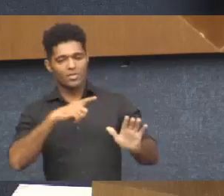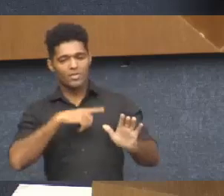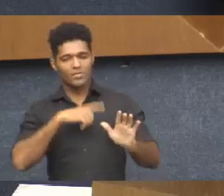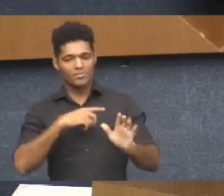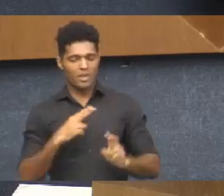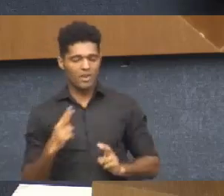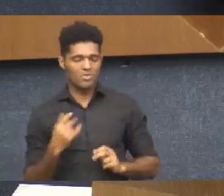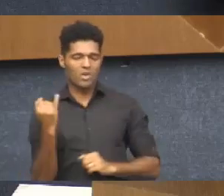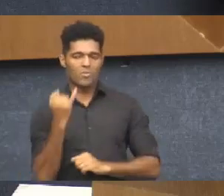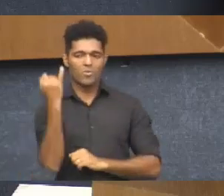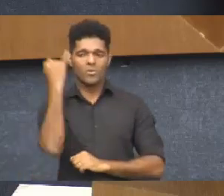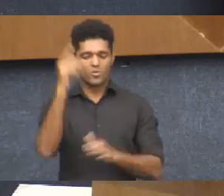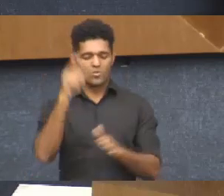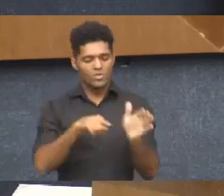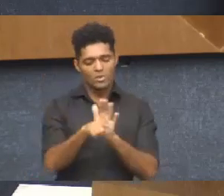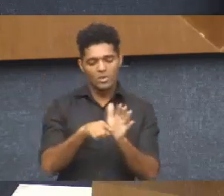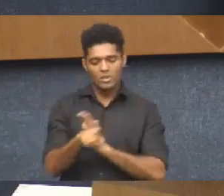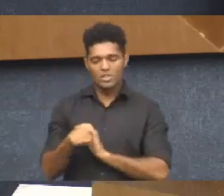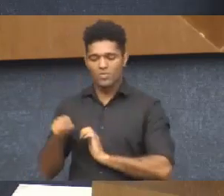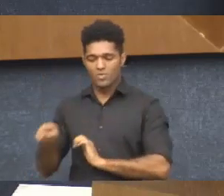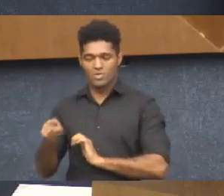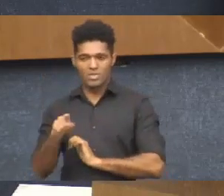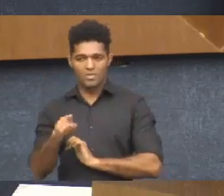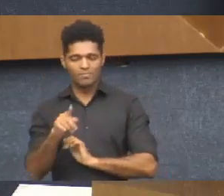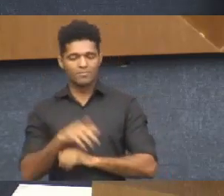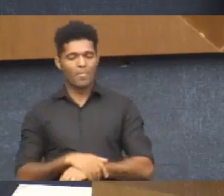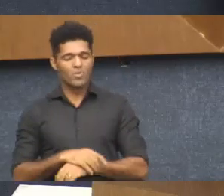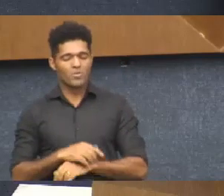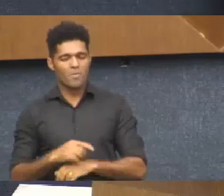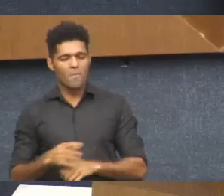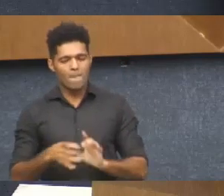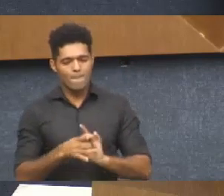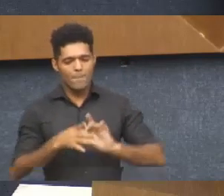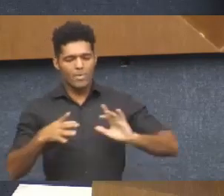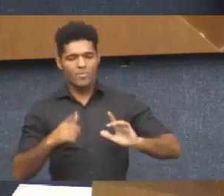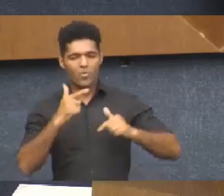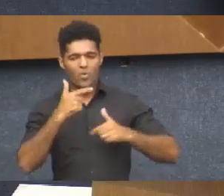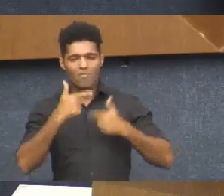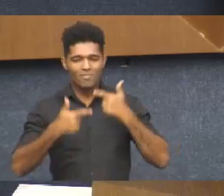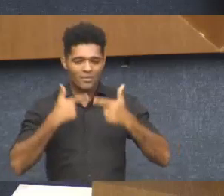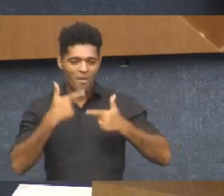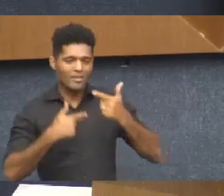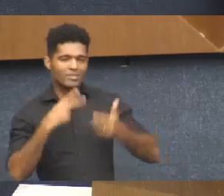suas pesquisas, você nos faz rir, nos fez se